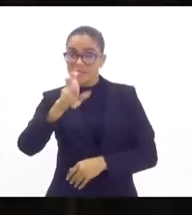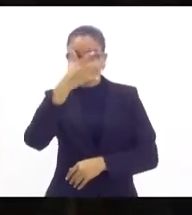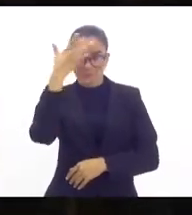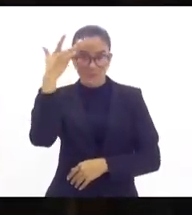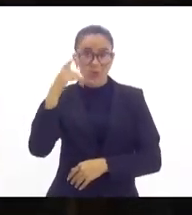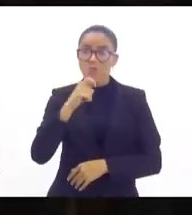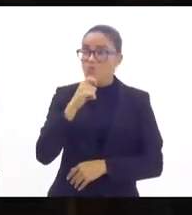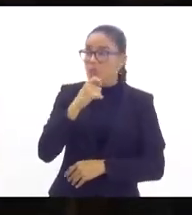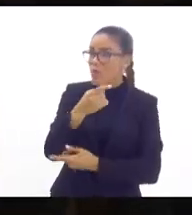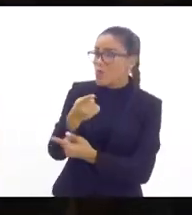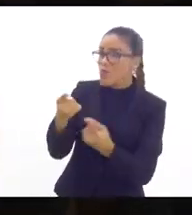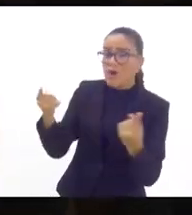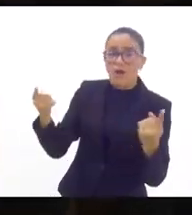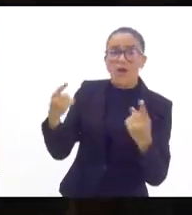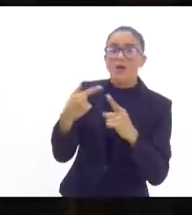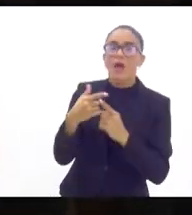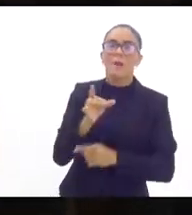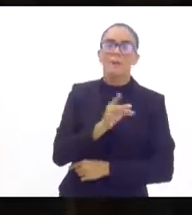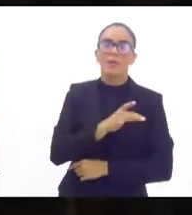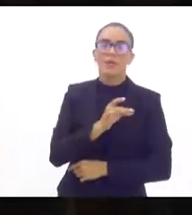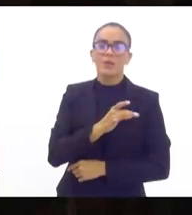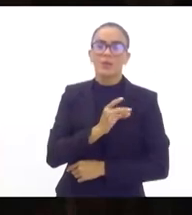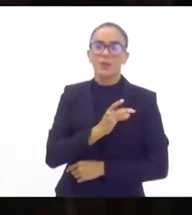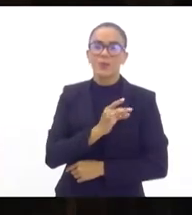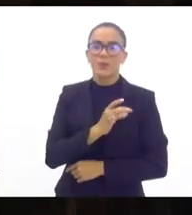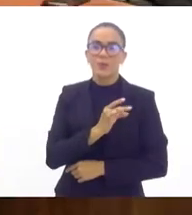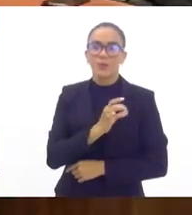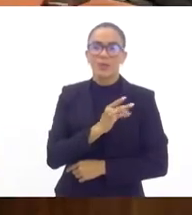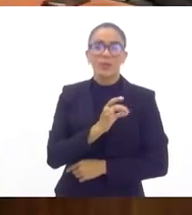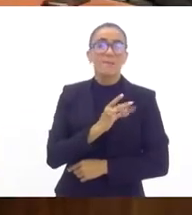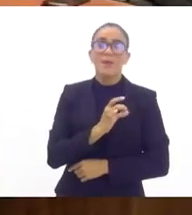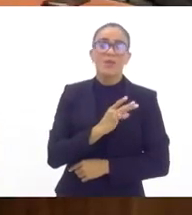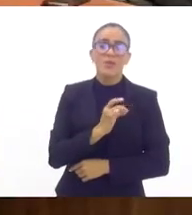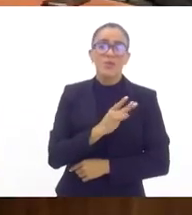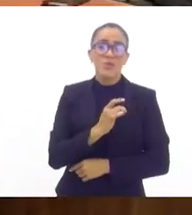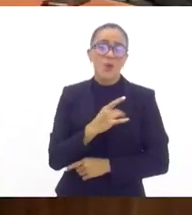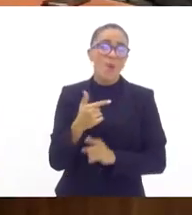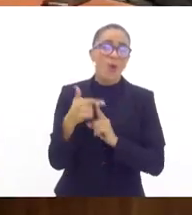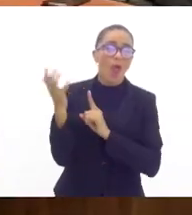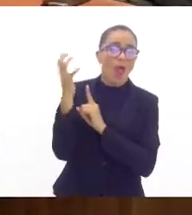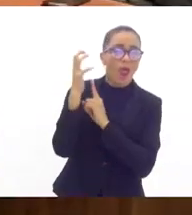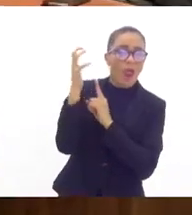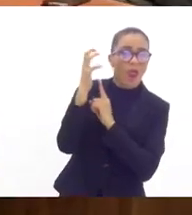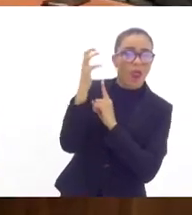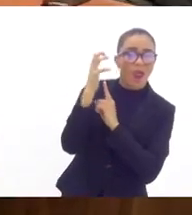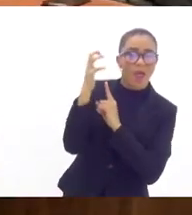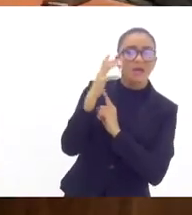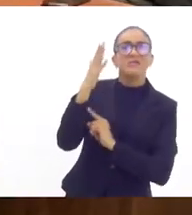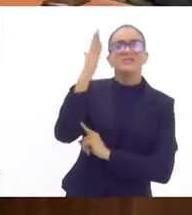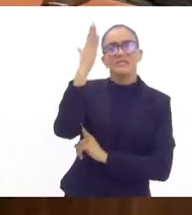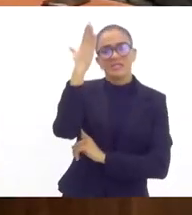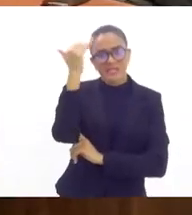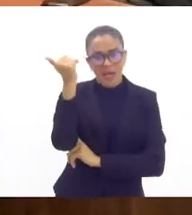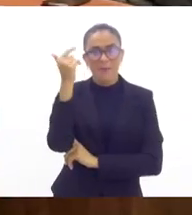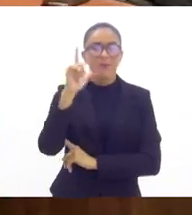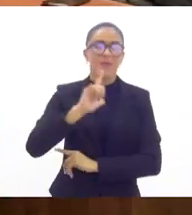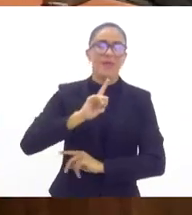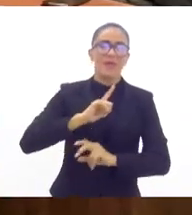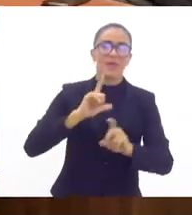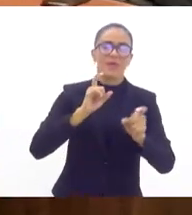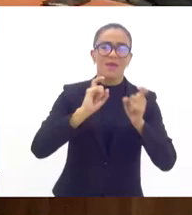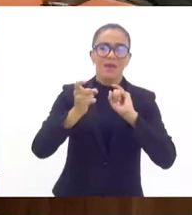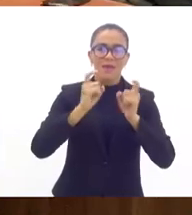aqui porque eles têm medo Eles têm medo porque eles são coagidos porque ele sabem quando teve uma reunião